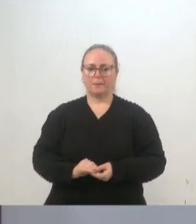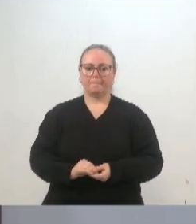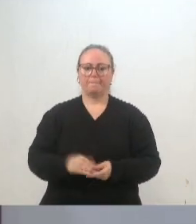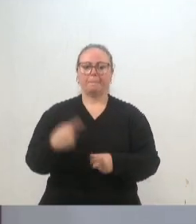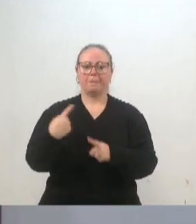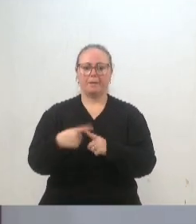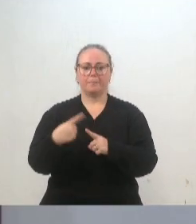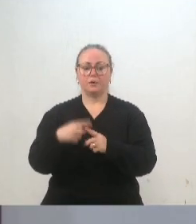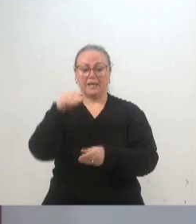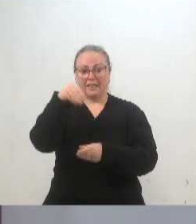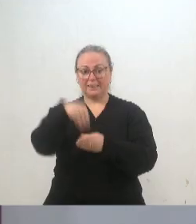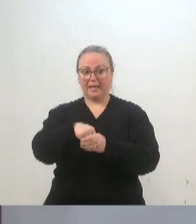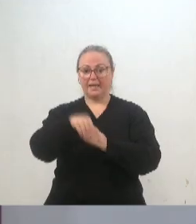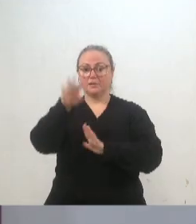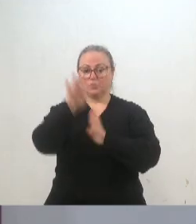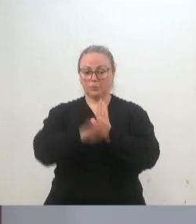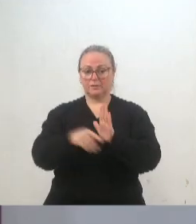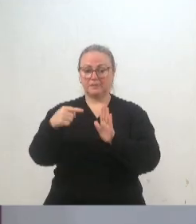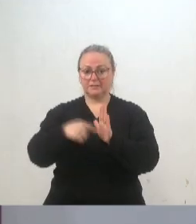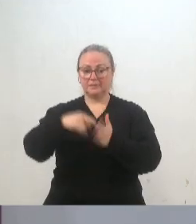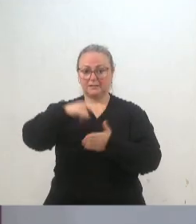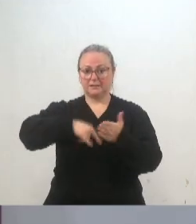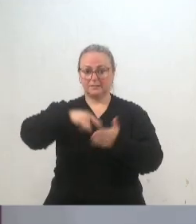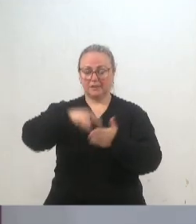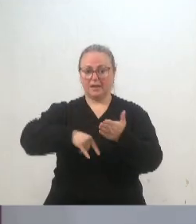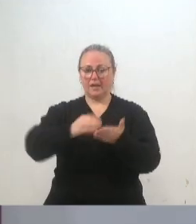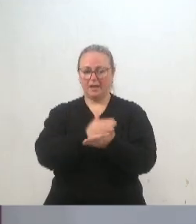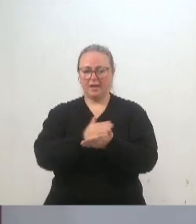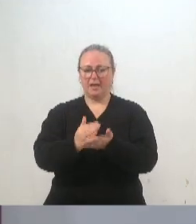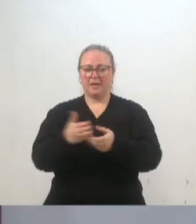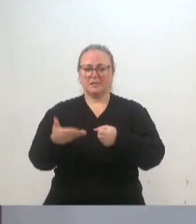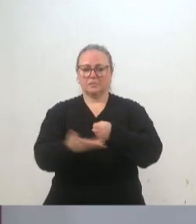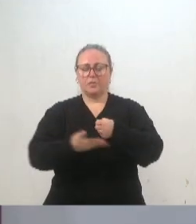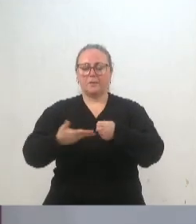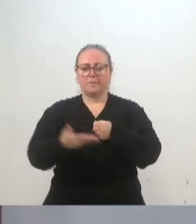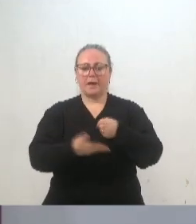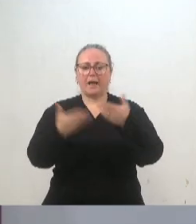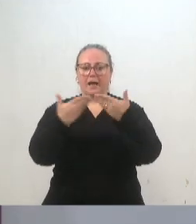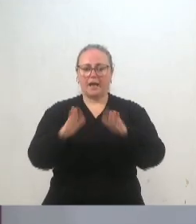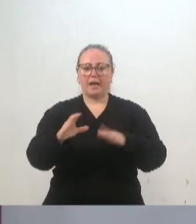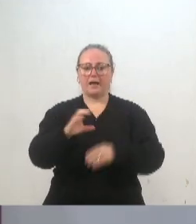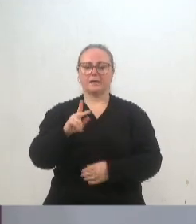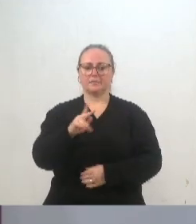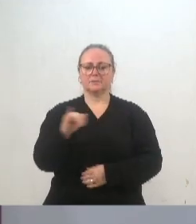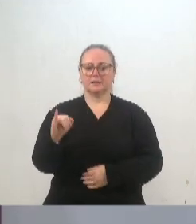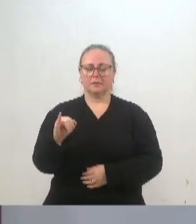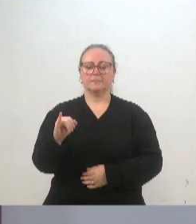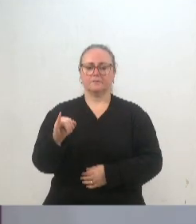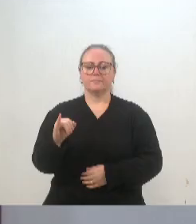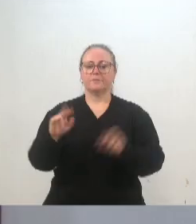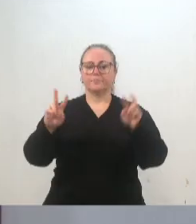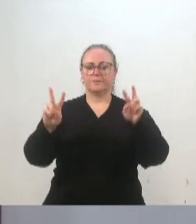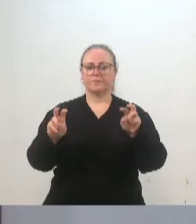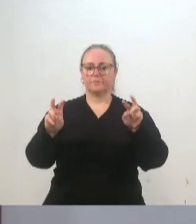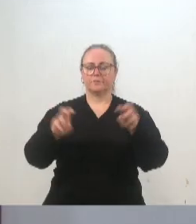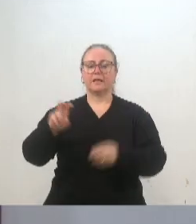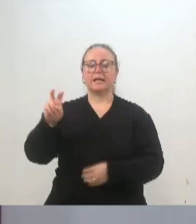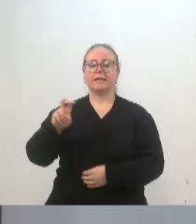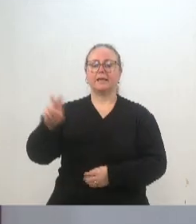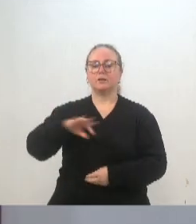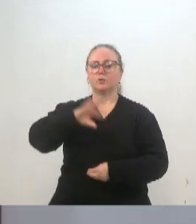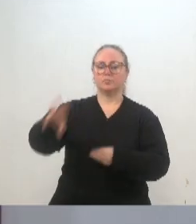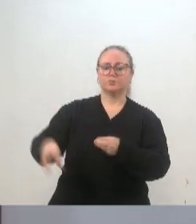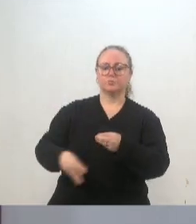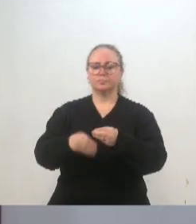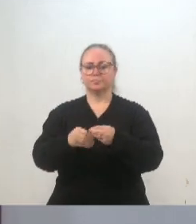no teor do documento em que deu base para a abertura dessa CPI a menção do 5º termo aditivo, sendo o